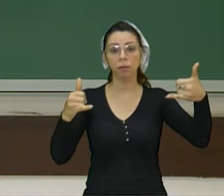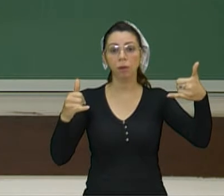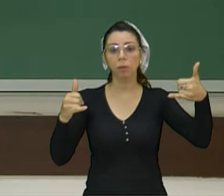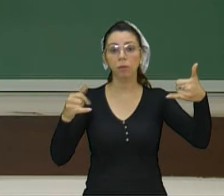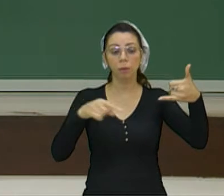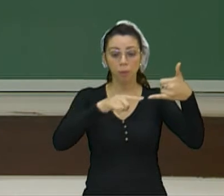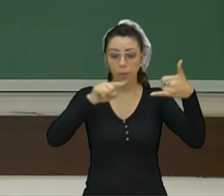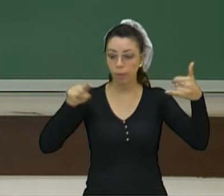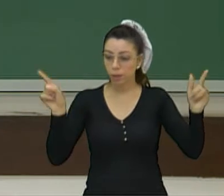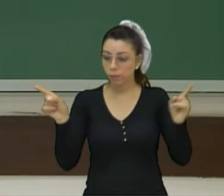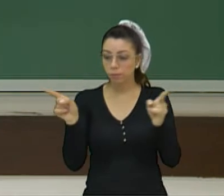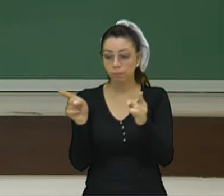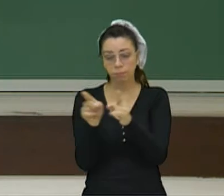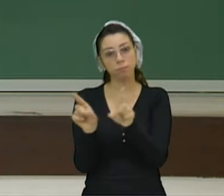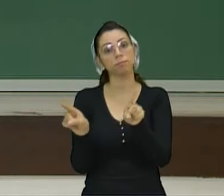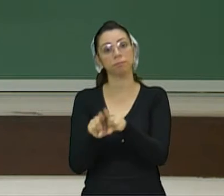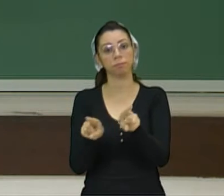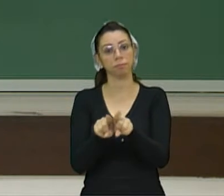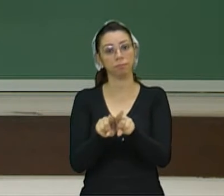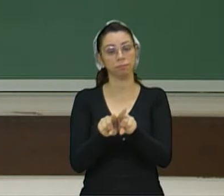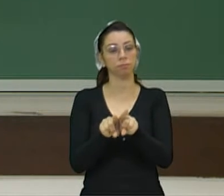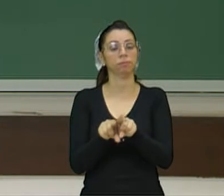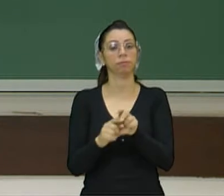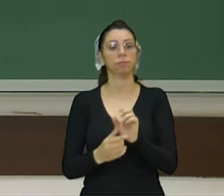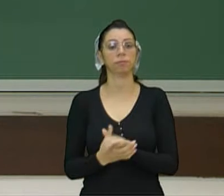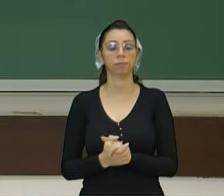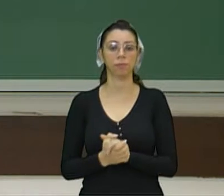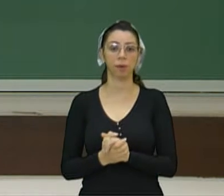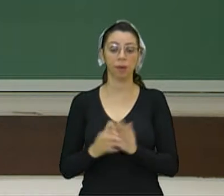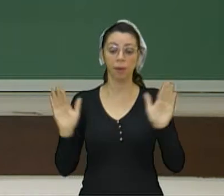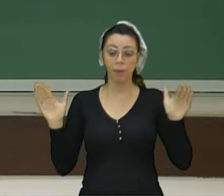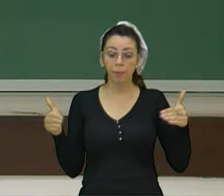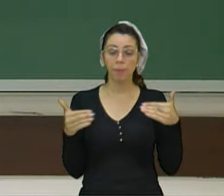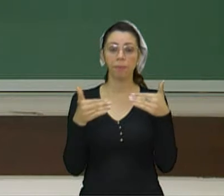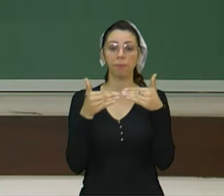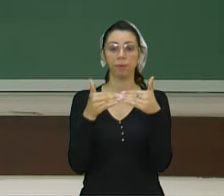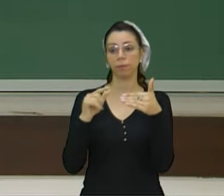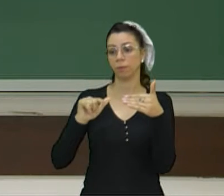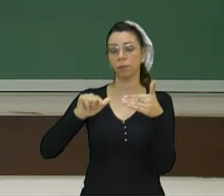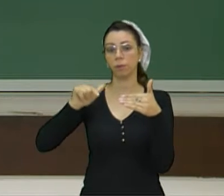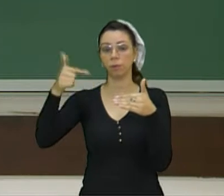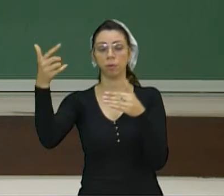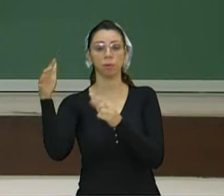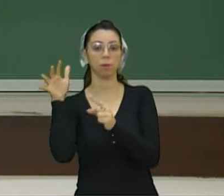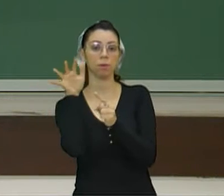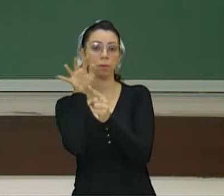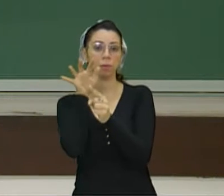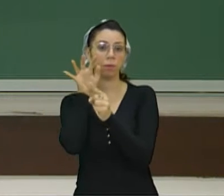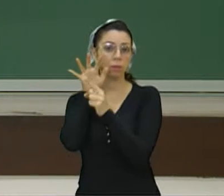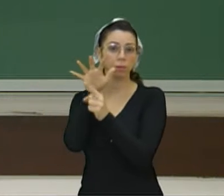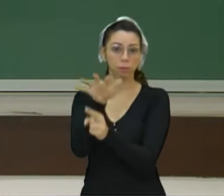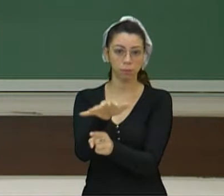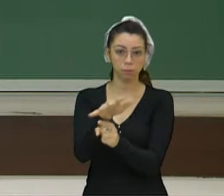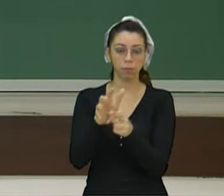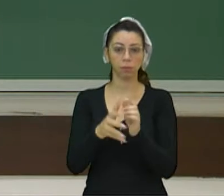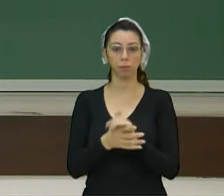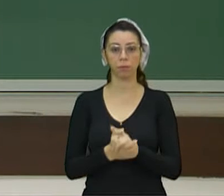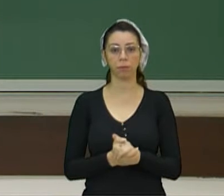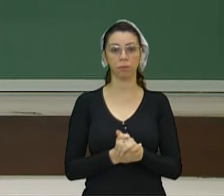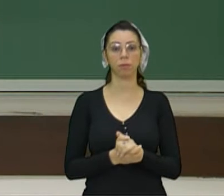aumentar a proporção, né? Mas isso aí é a combinação de outros fatores, diversos outros fatores, né?